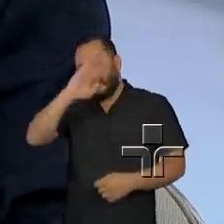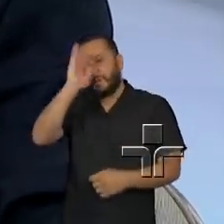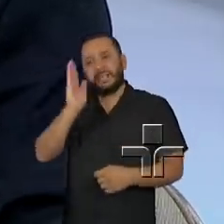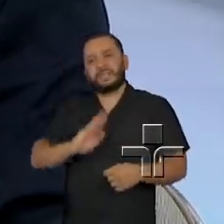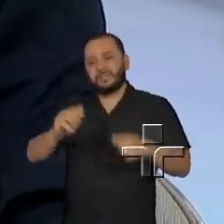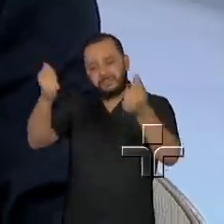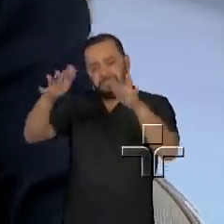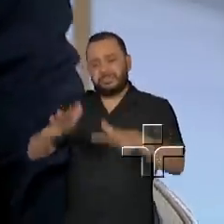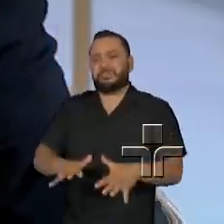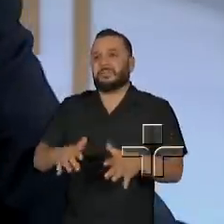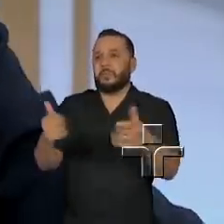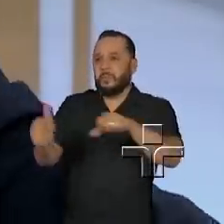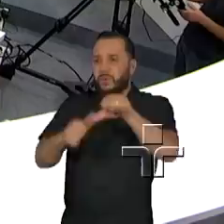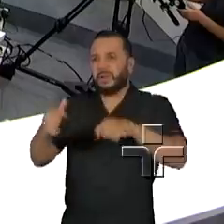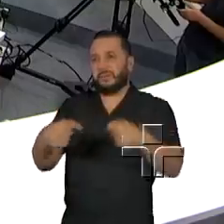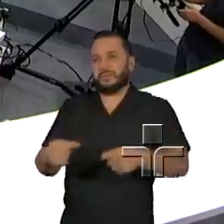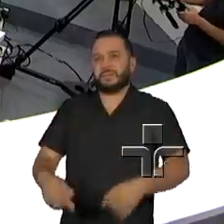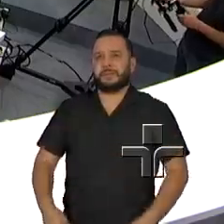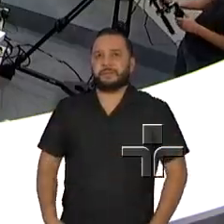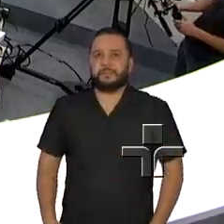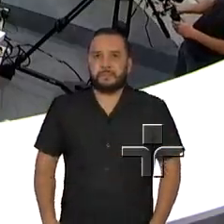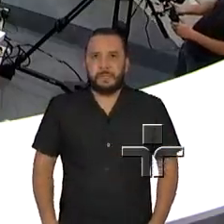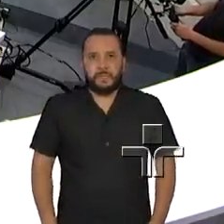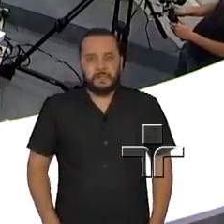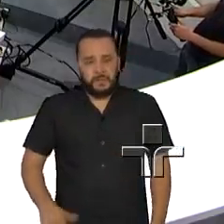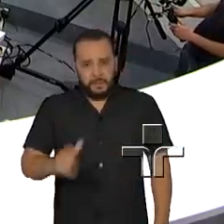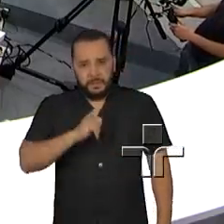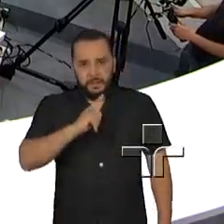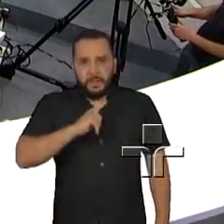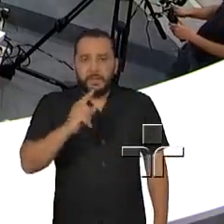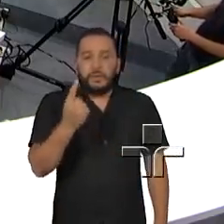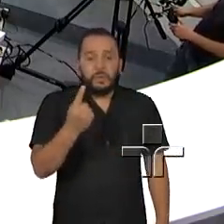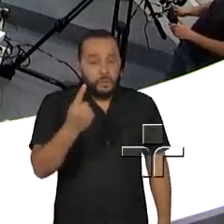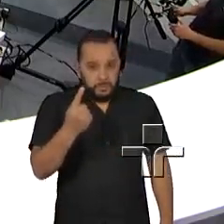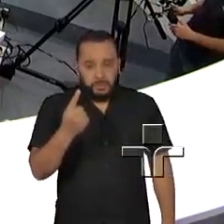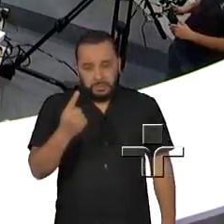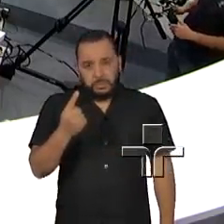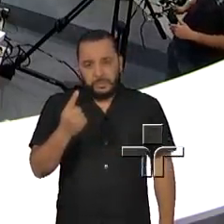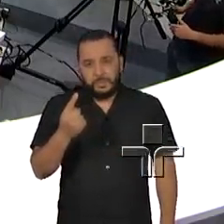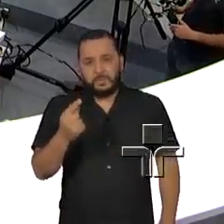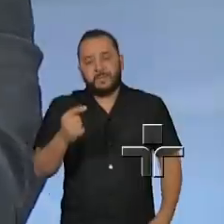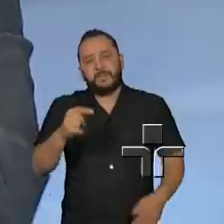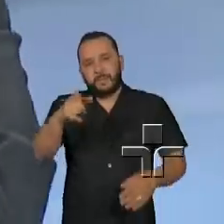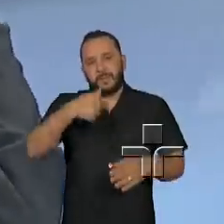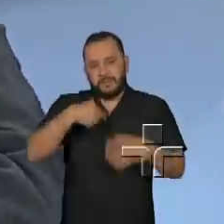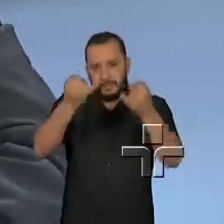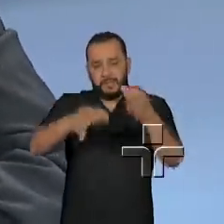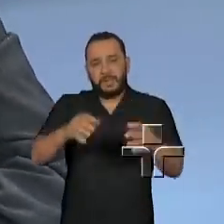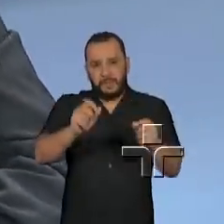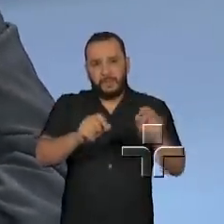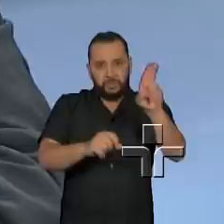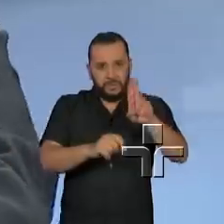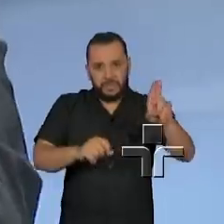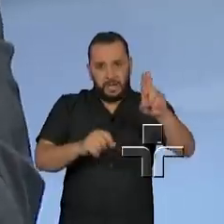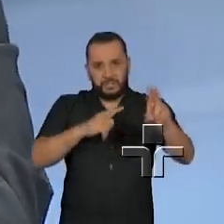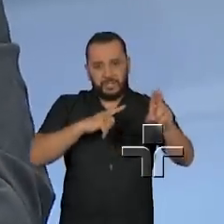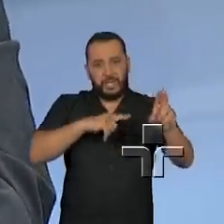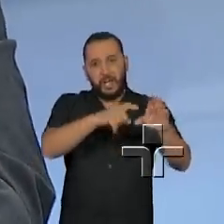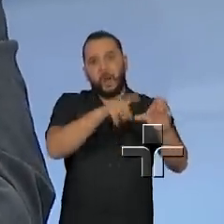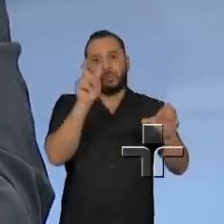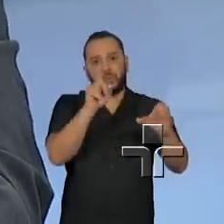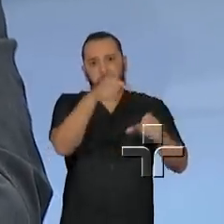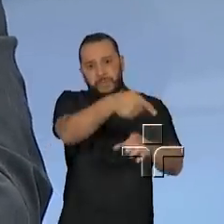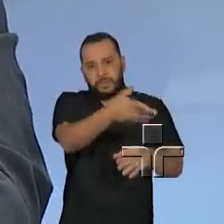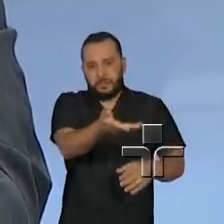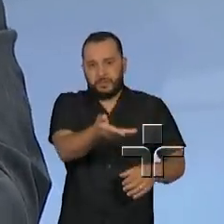mudar. Alexandre? A gente tem um ponto ali que você costuma levantar da autonomia universitária, né? O que a